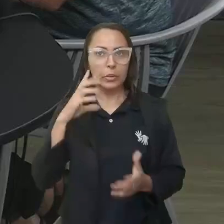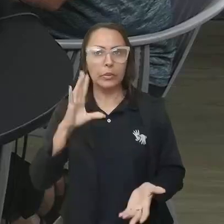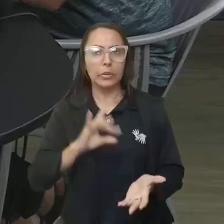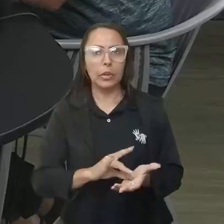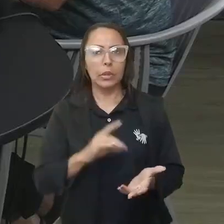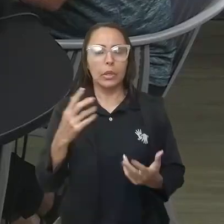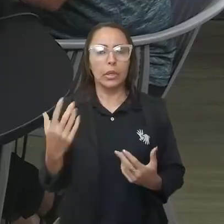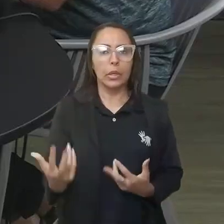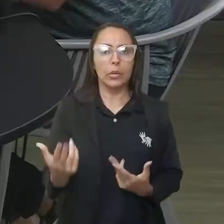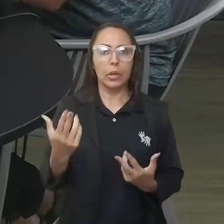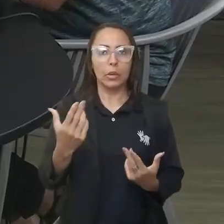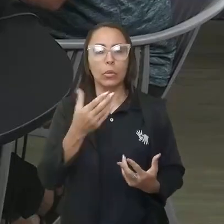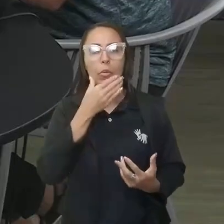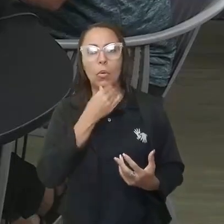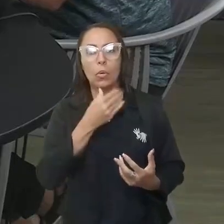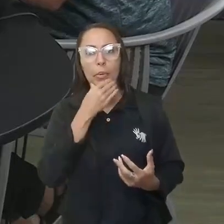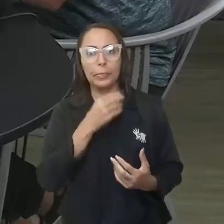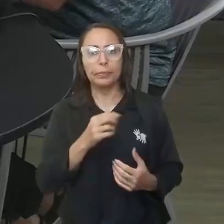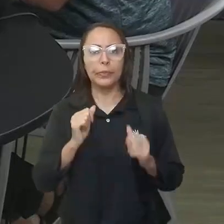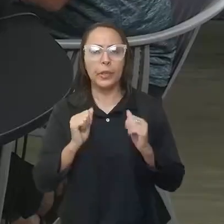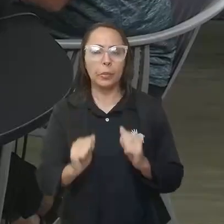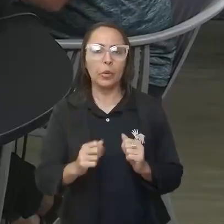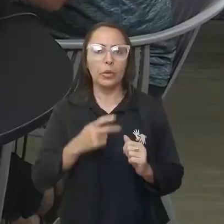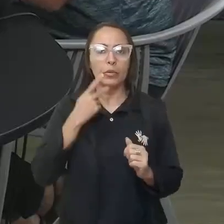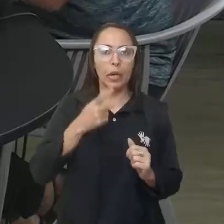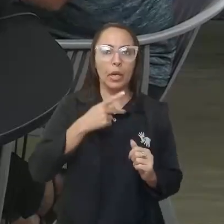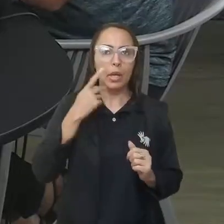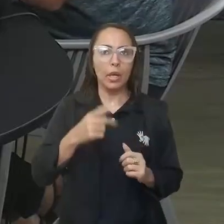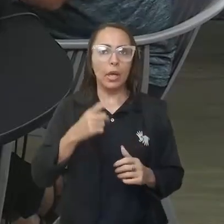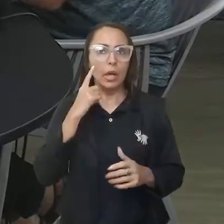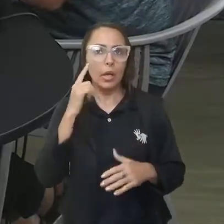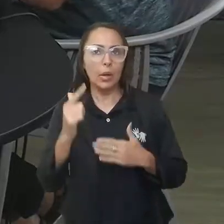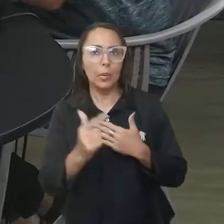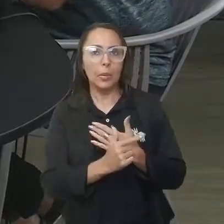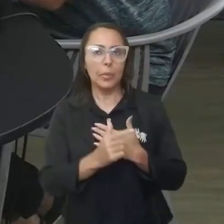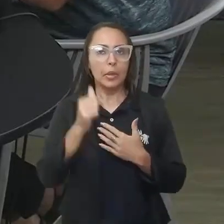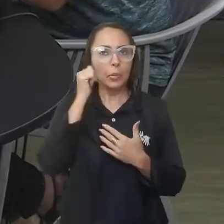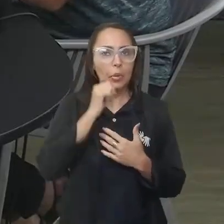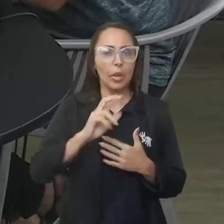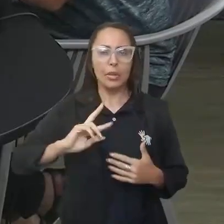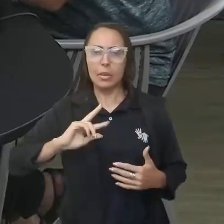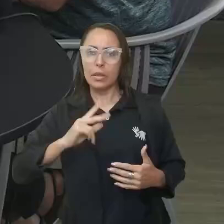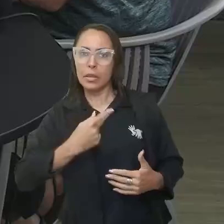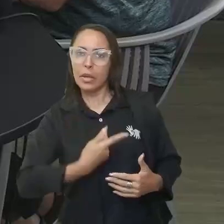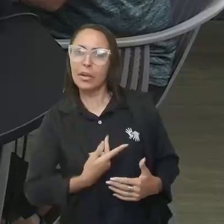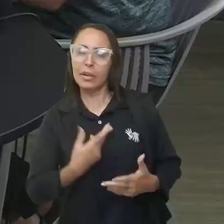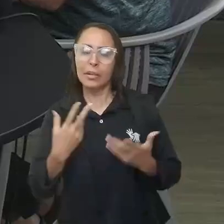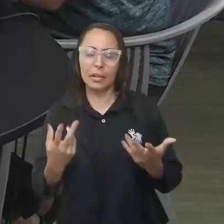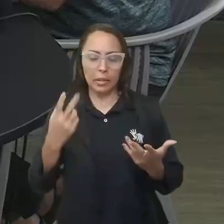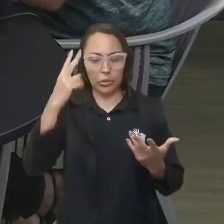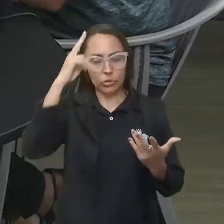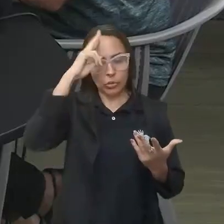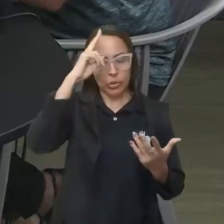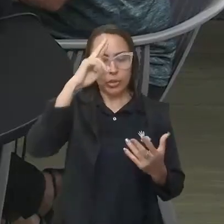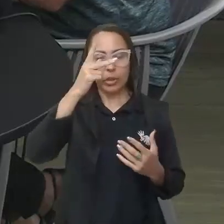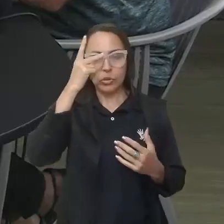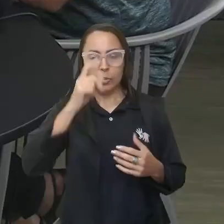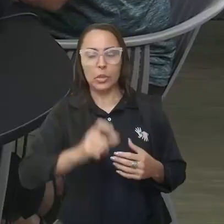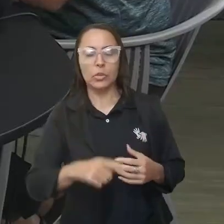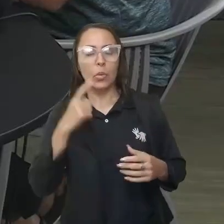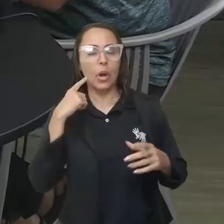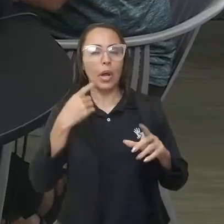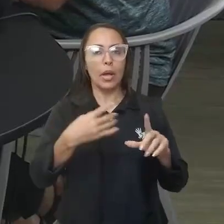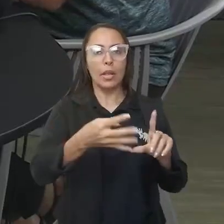homens. Né? A gente pode falar sobre o papel da mulher na história, o papel das mulheres trans na história, o papel das pessoas LGBT na